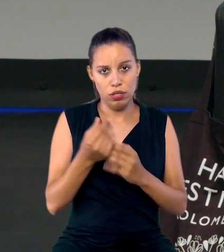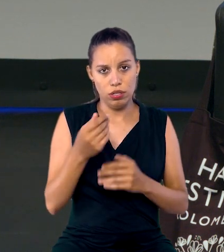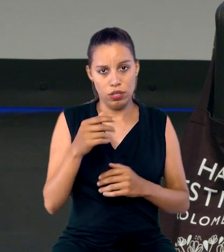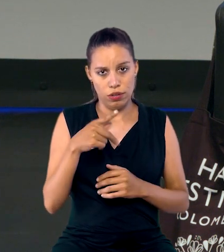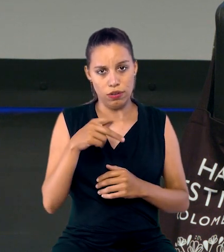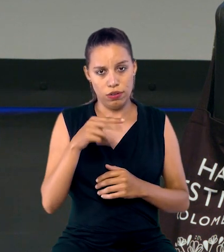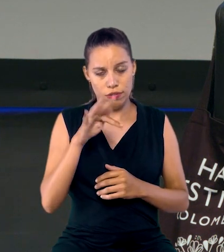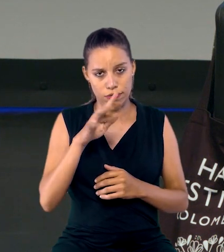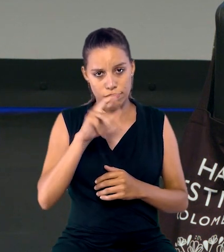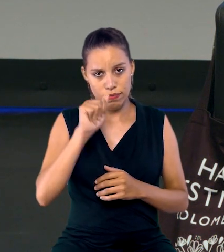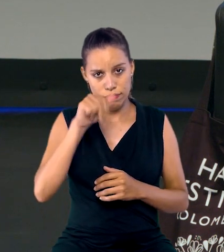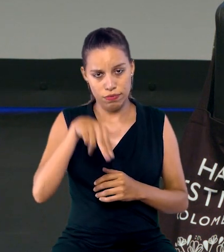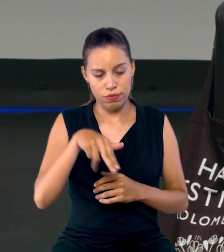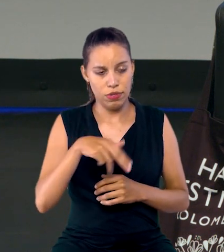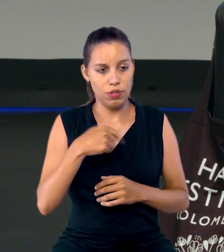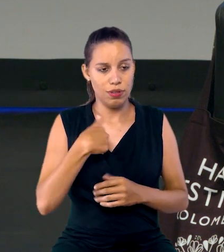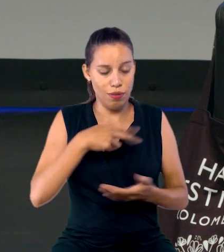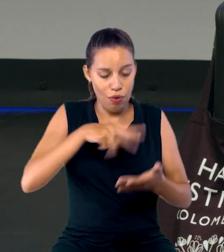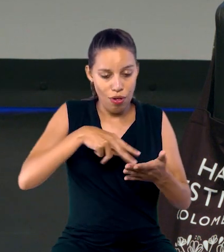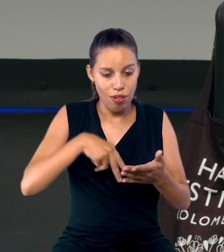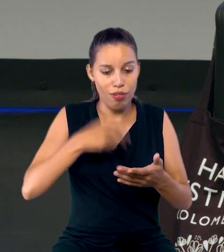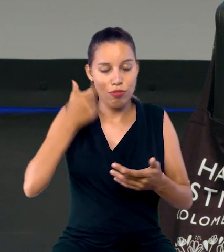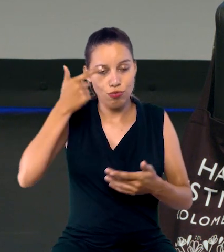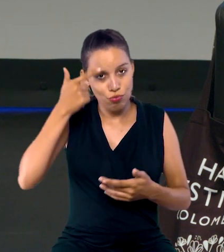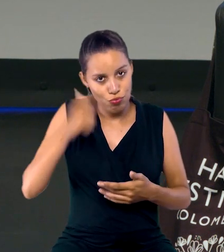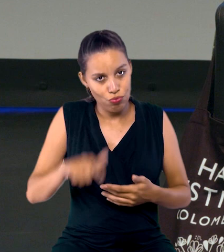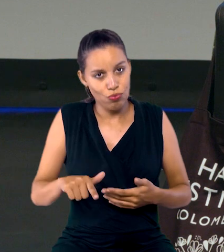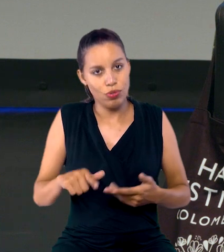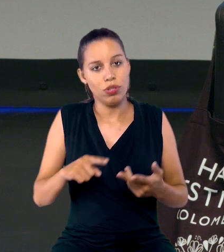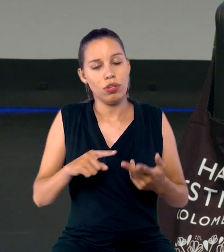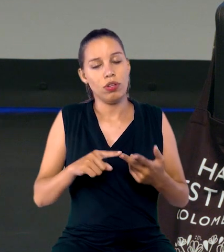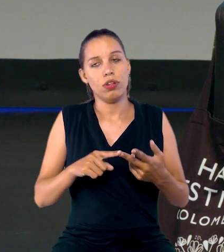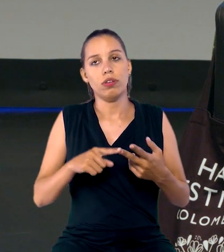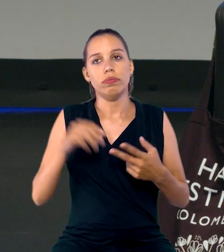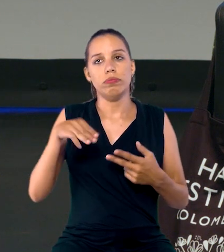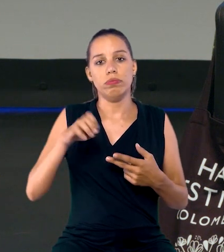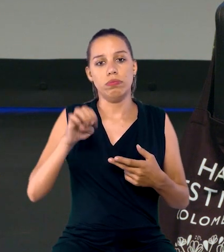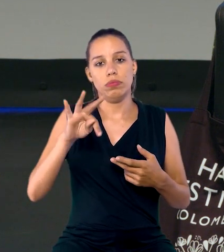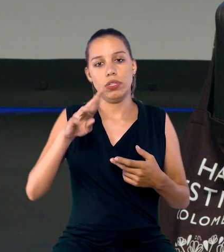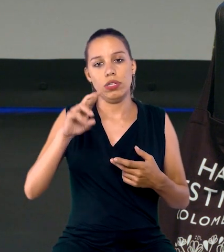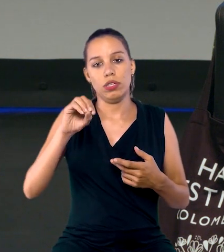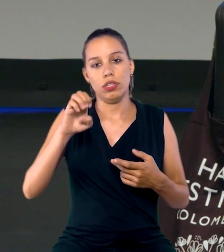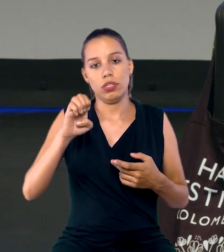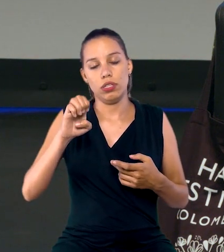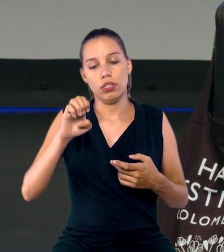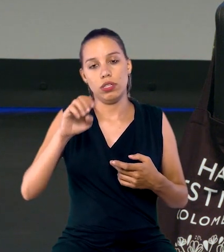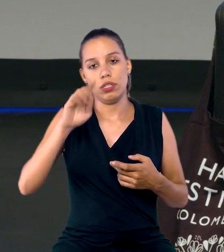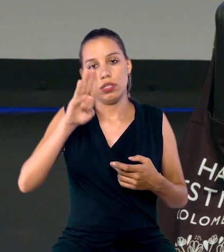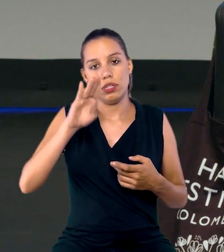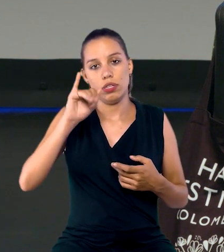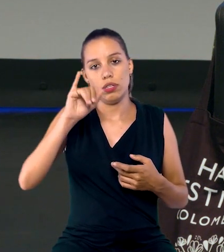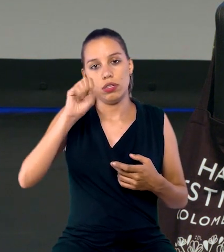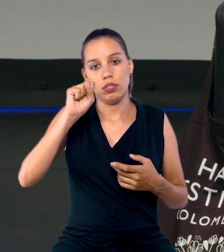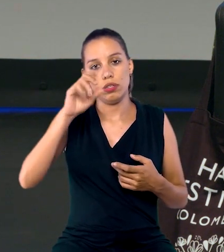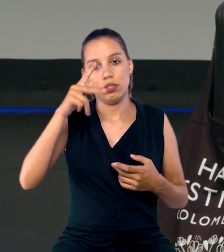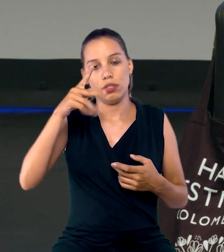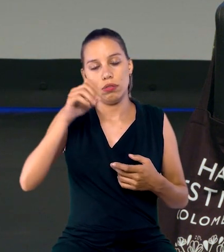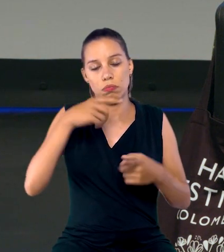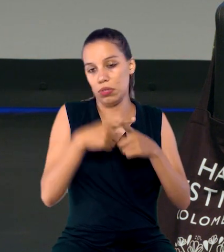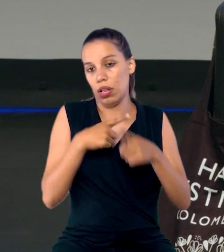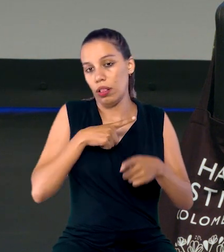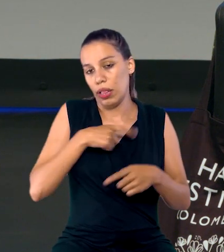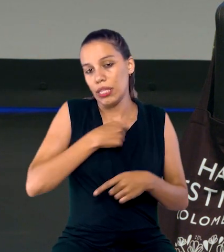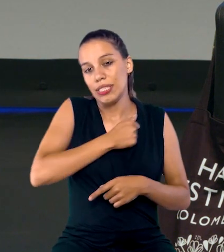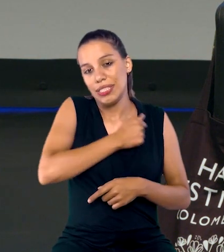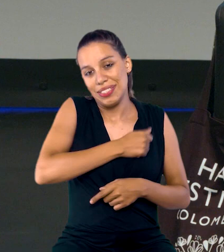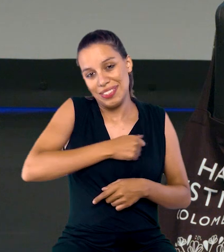Fran, eu tenho relido muito novamente Mestre Bispo, por uma questão também de saudade.